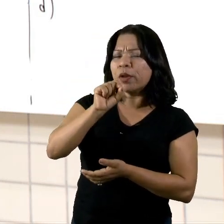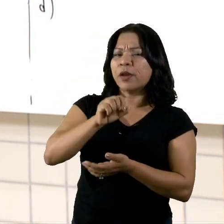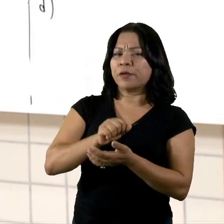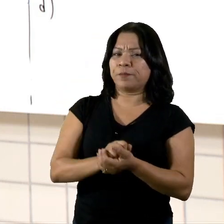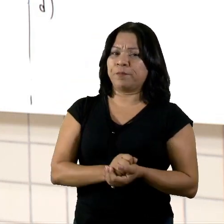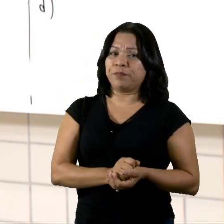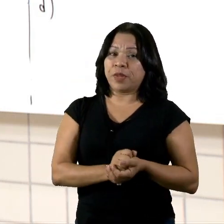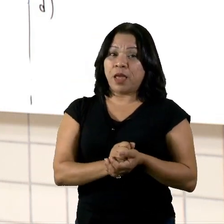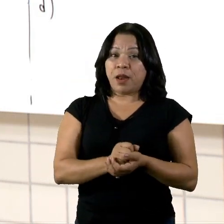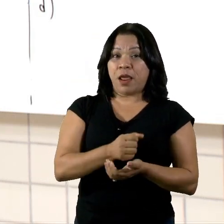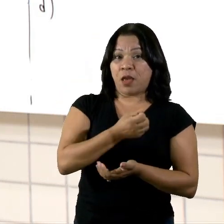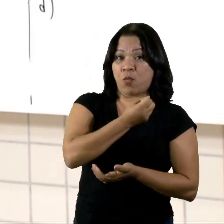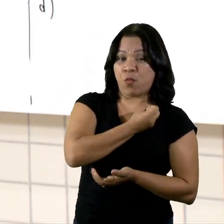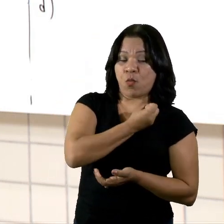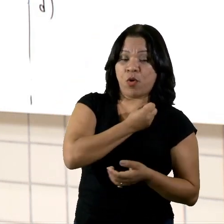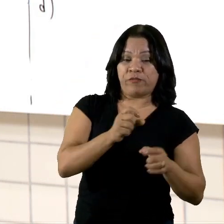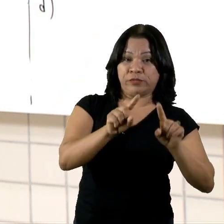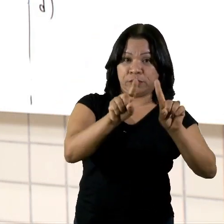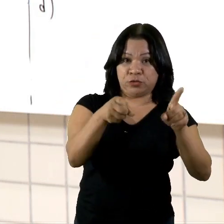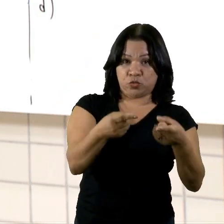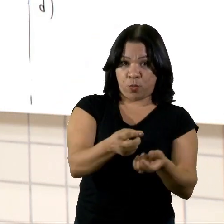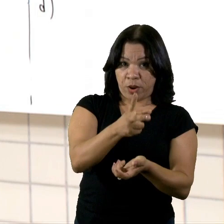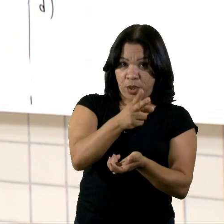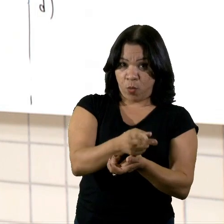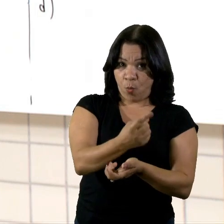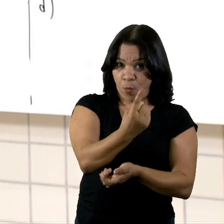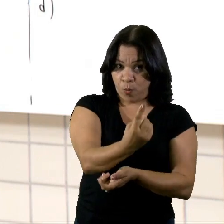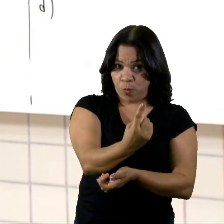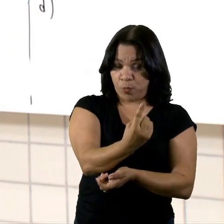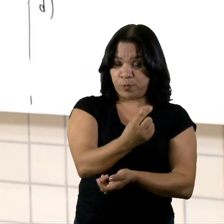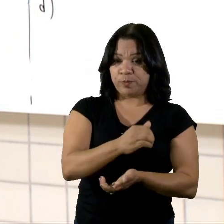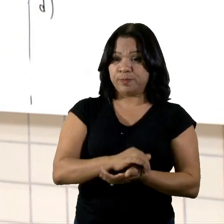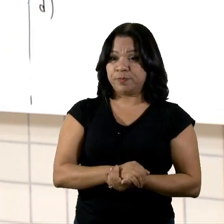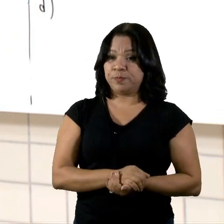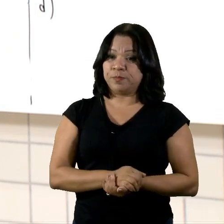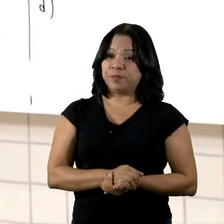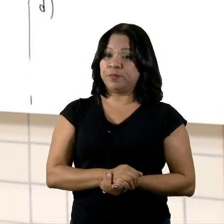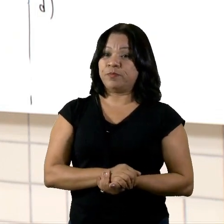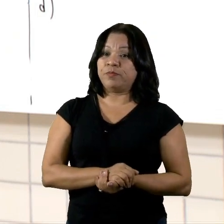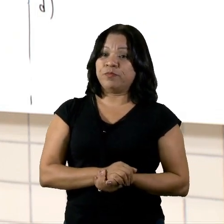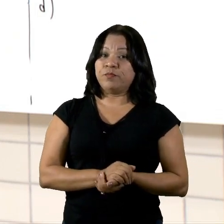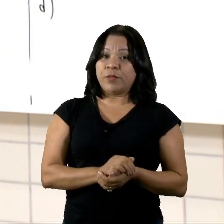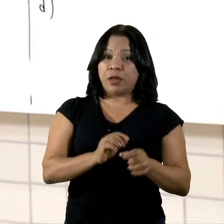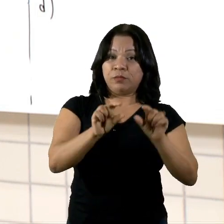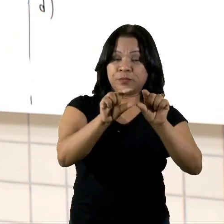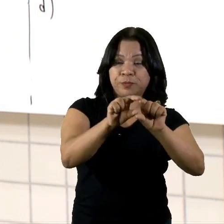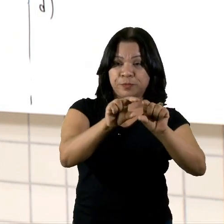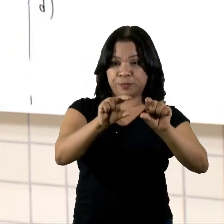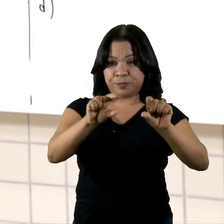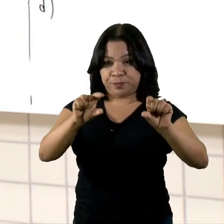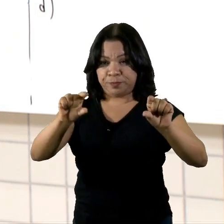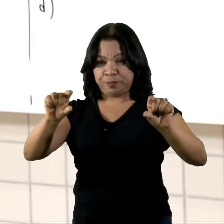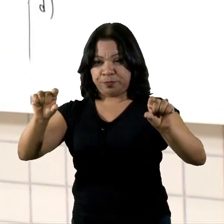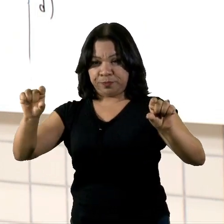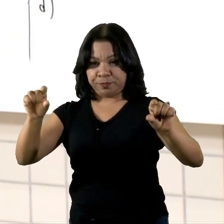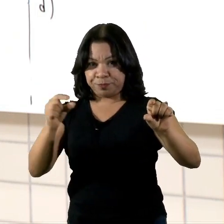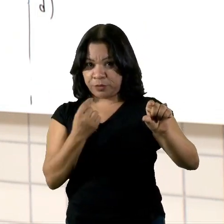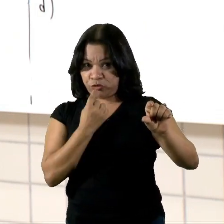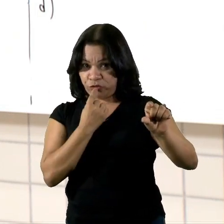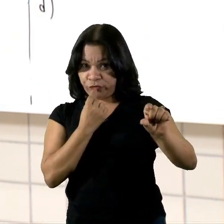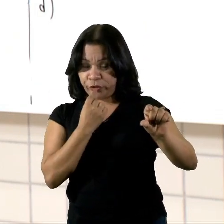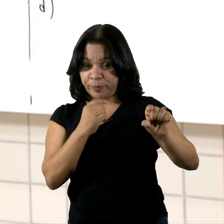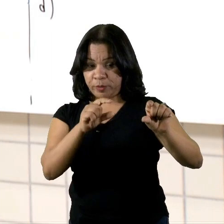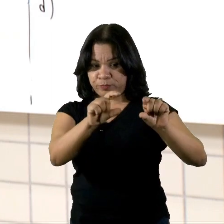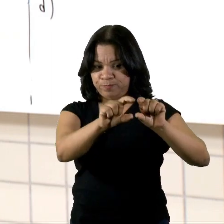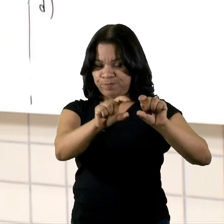coeficiente numérico é igual a 1. Tudo bem? Então, assim, eu vou colocar aqui nessa primeira linha, esse coeficiente de vermelho aqui, os coeficientes numéricos desses